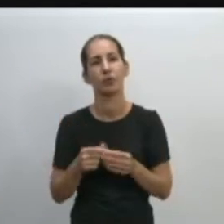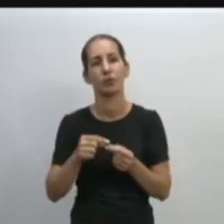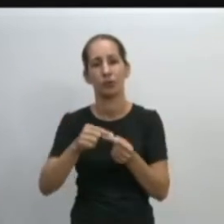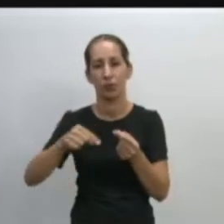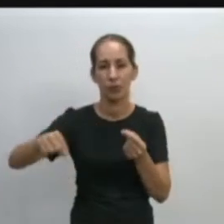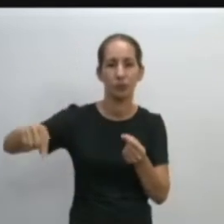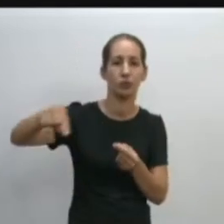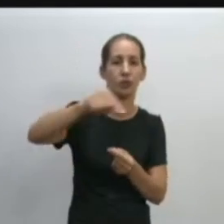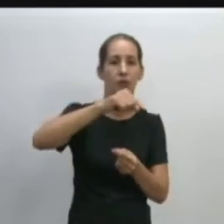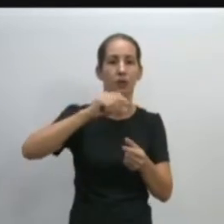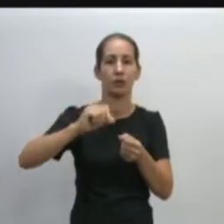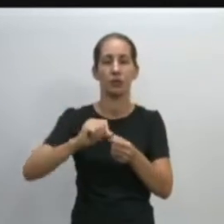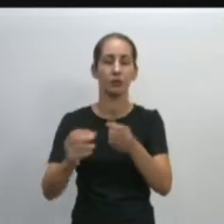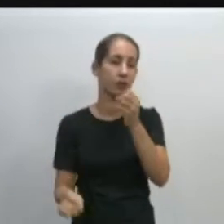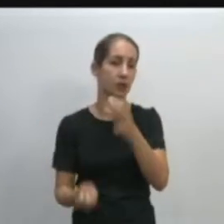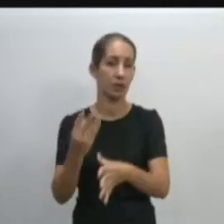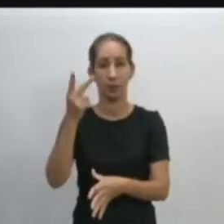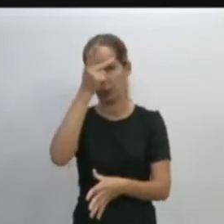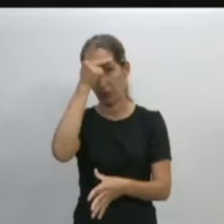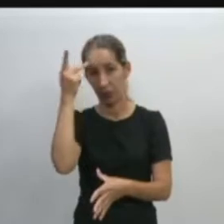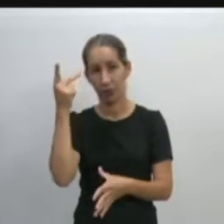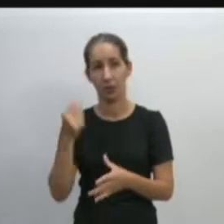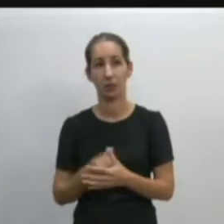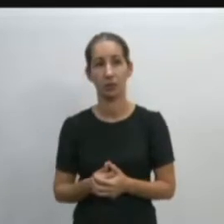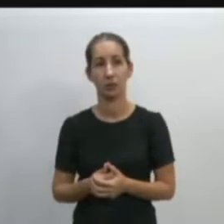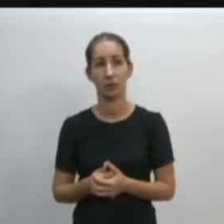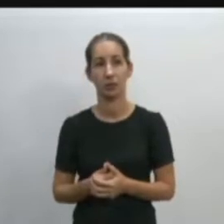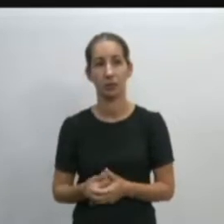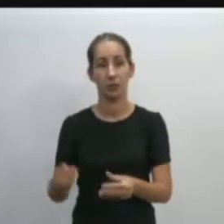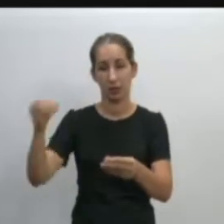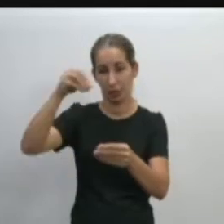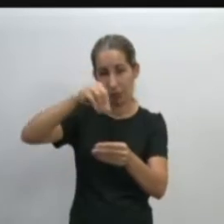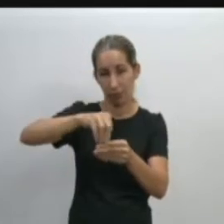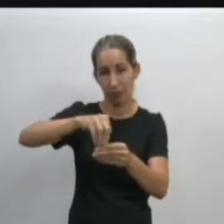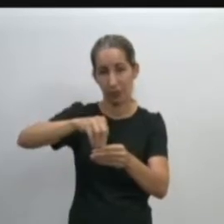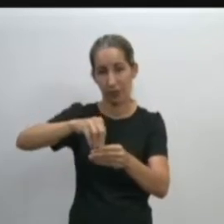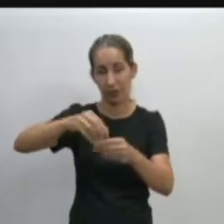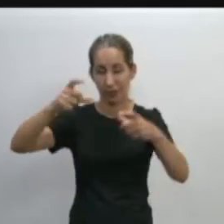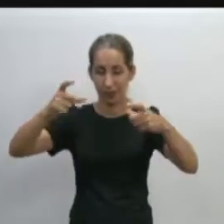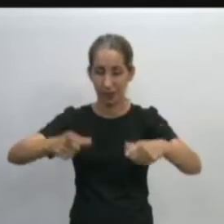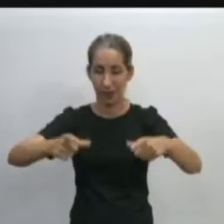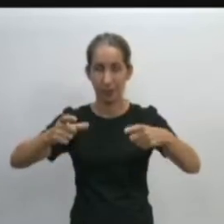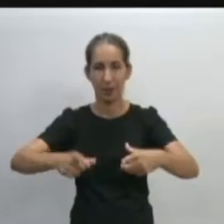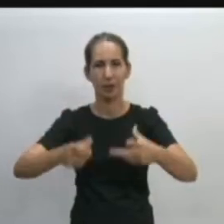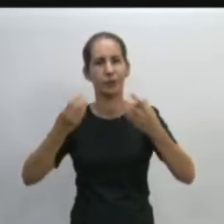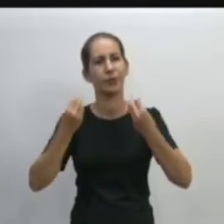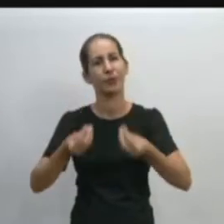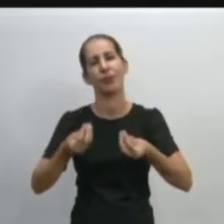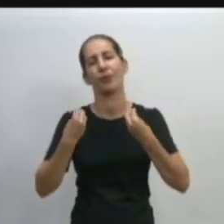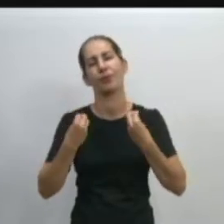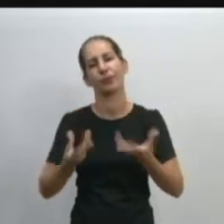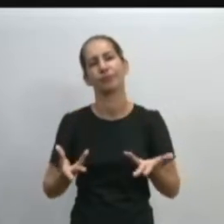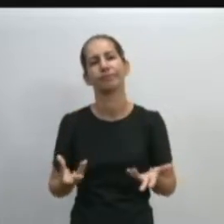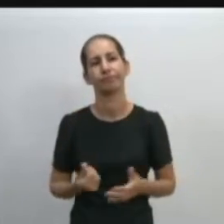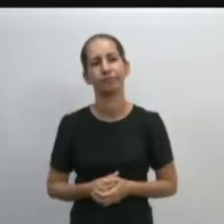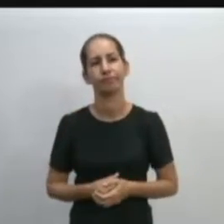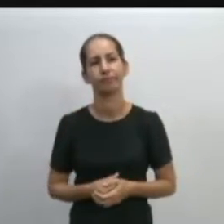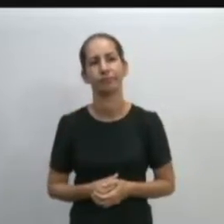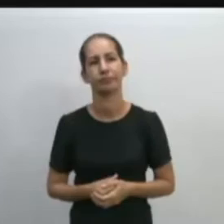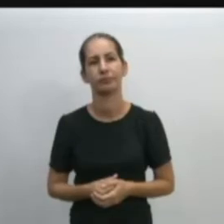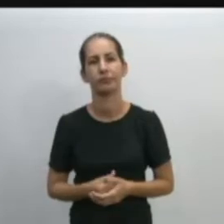rotatória feita pelos moradores com entulhos numa cratera que existe ali. Então, um absurdo né, da